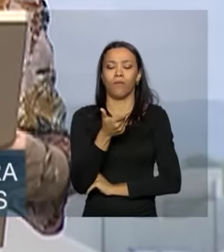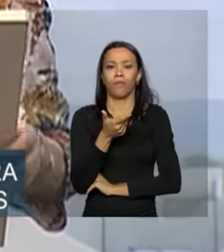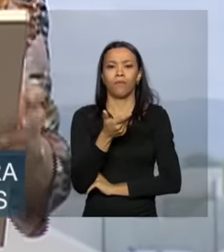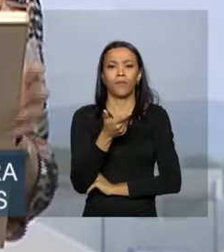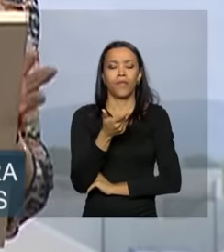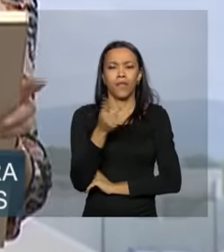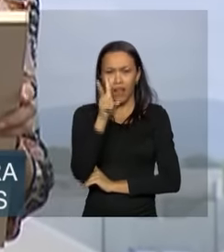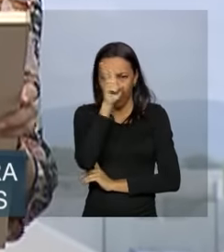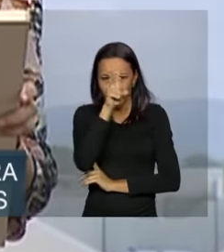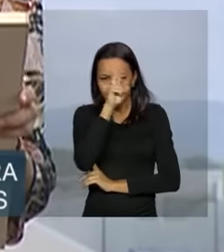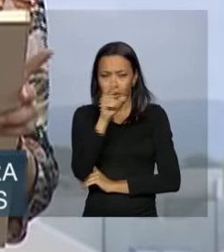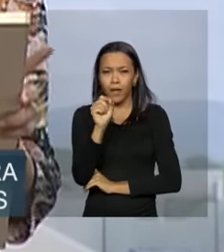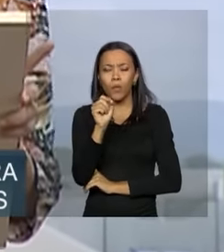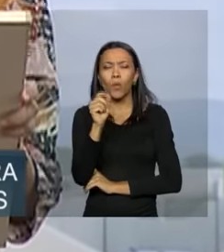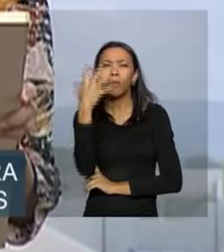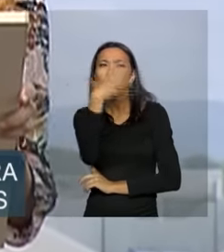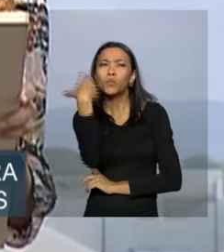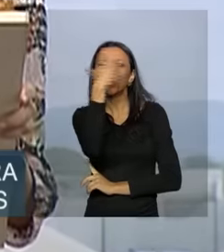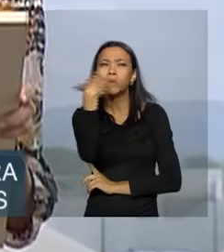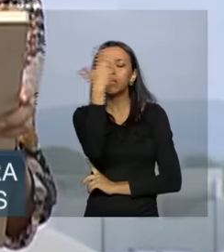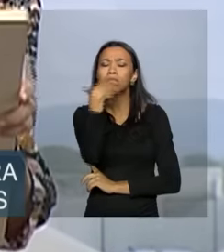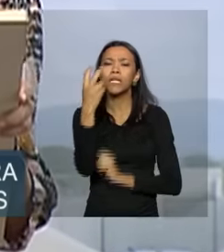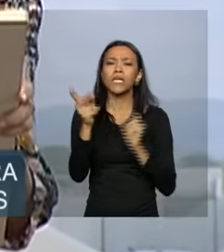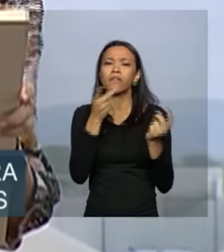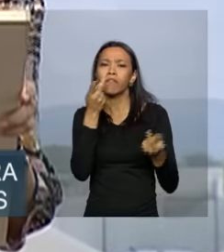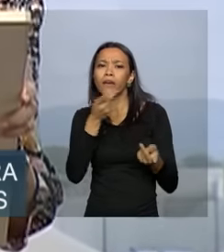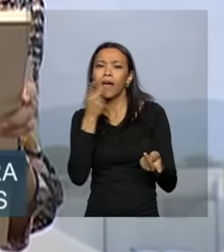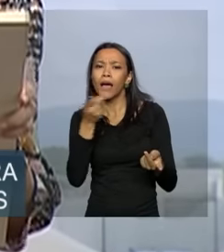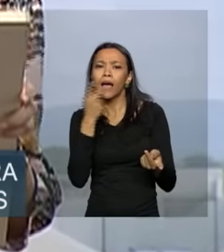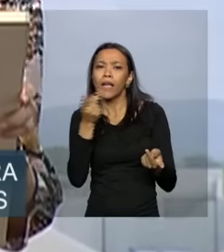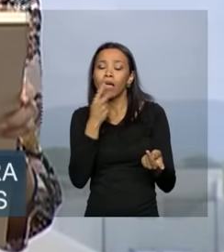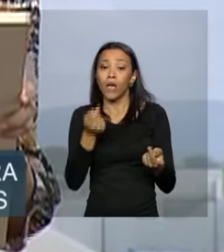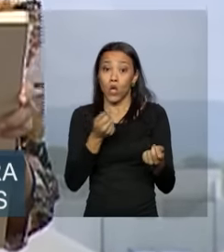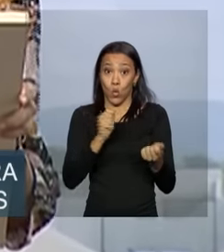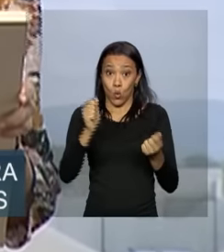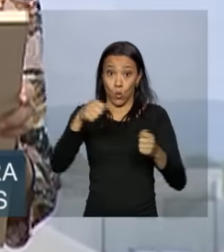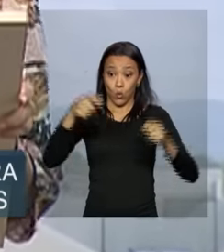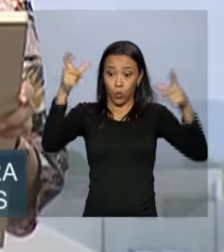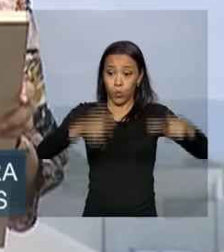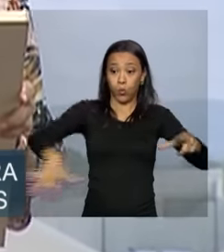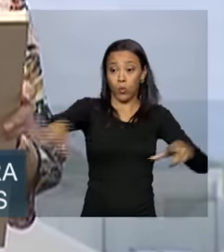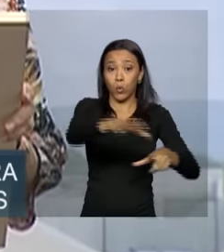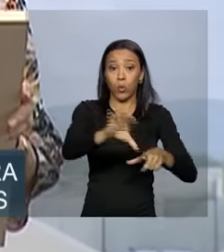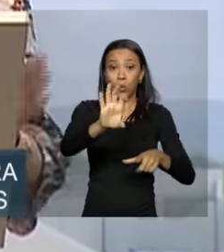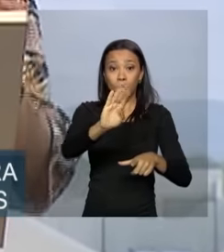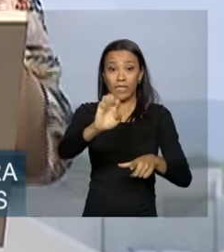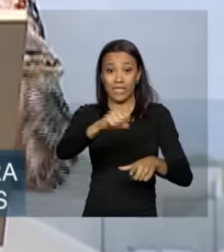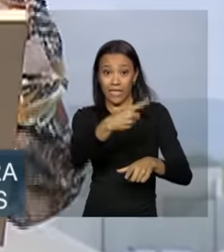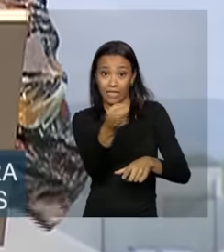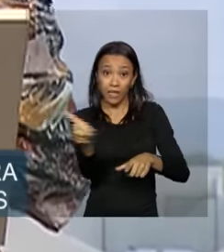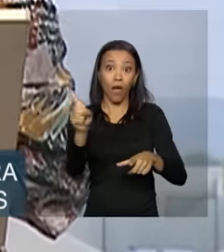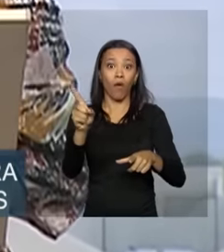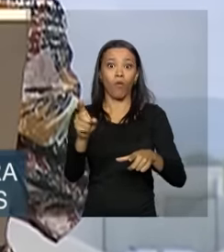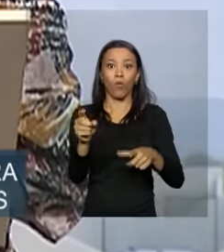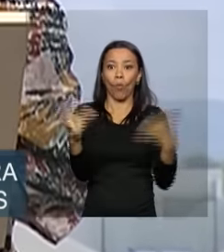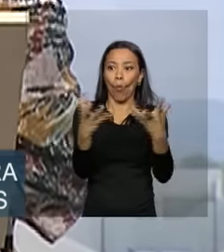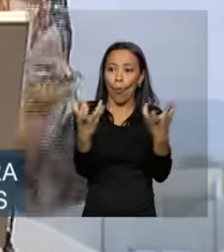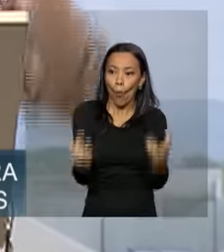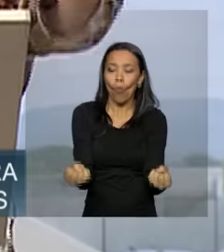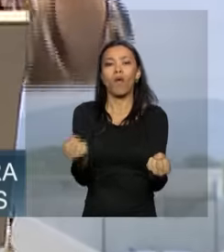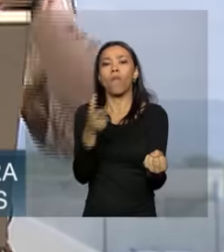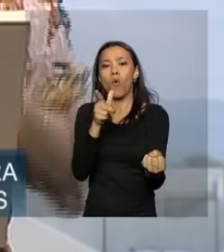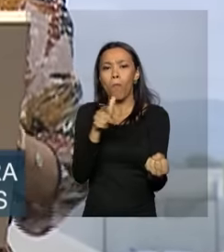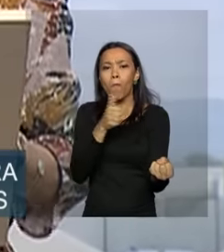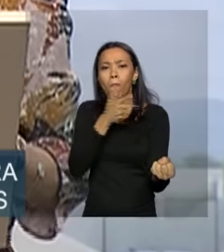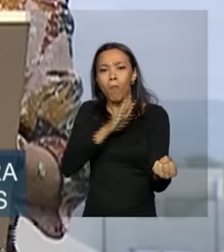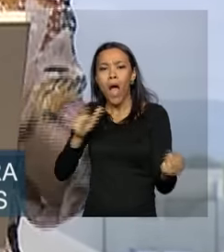Aquele trecho da música que dizia o sertão vai virar mar, o sertão não virou um mar, mas